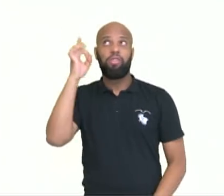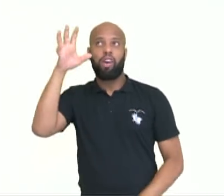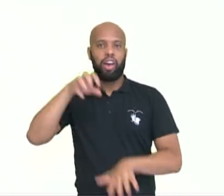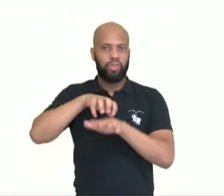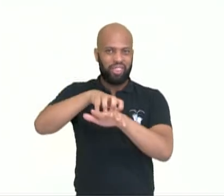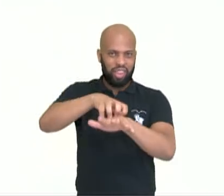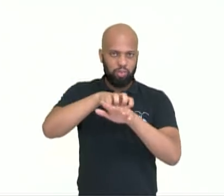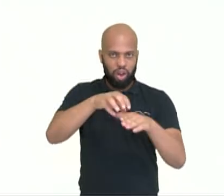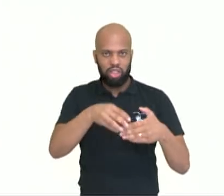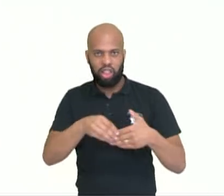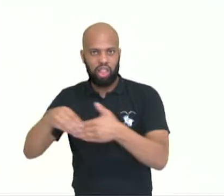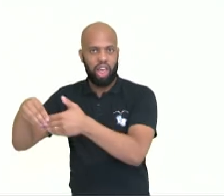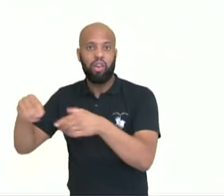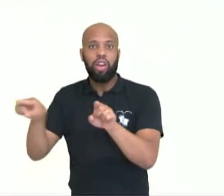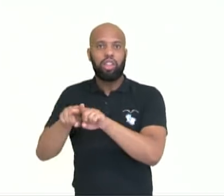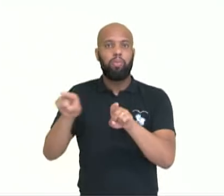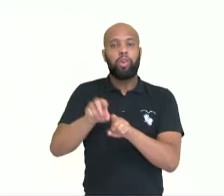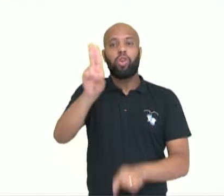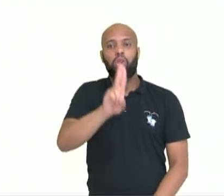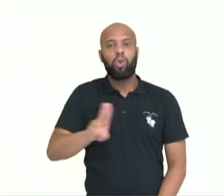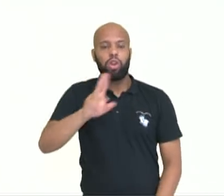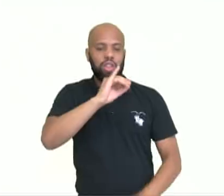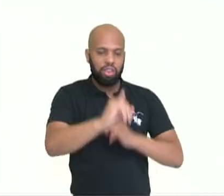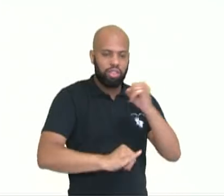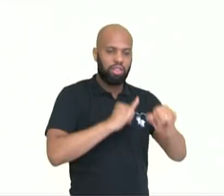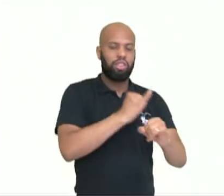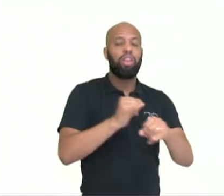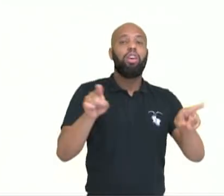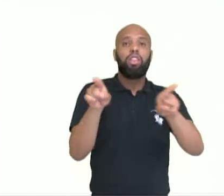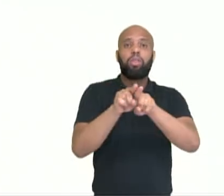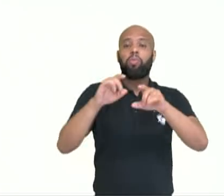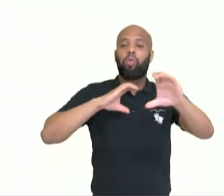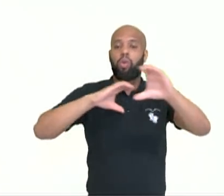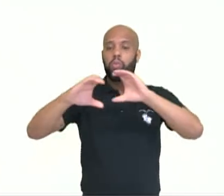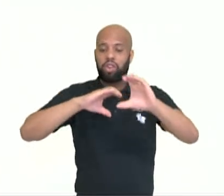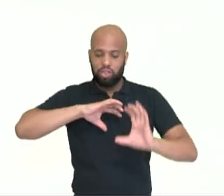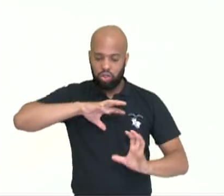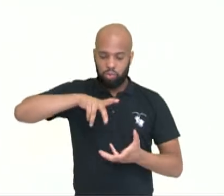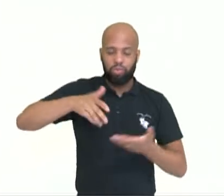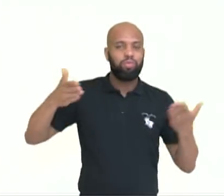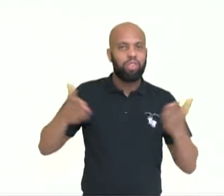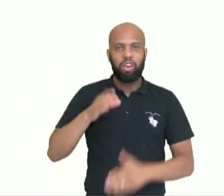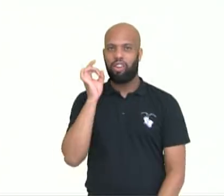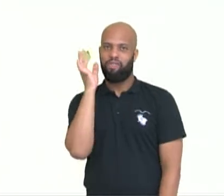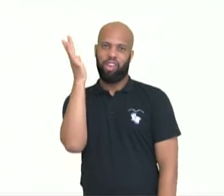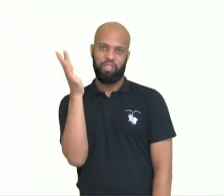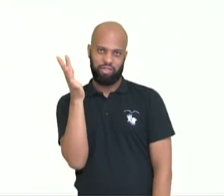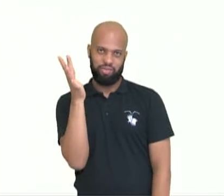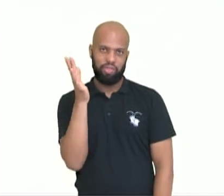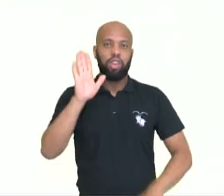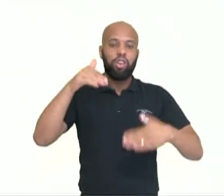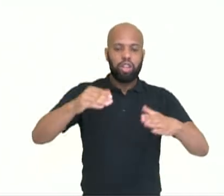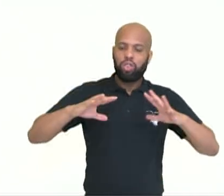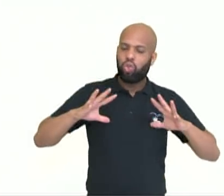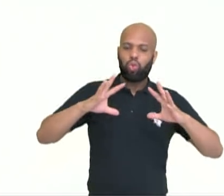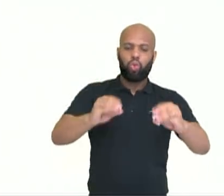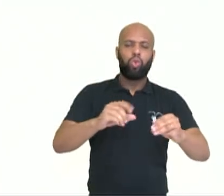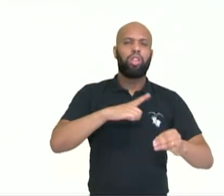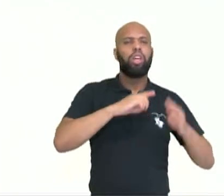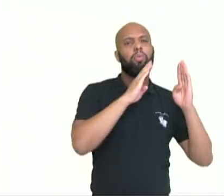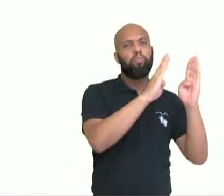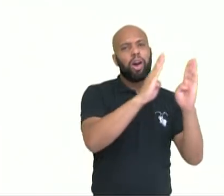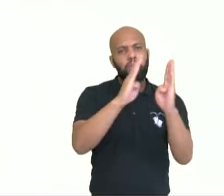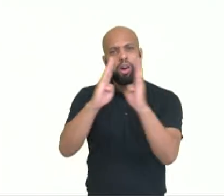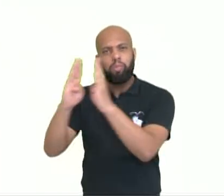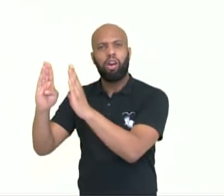transporte, a aplicação da internet e da comunicação entre o mundo se tornou mais fácil. Então, todos esses